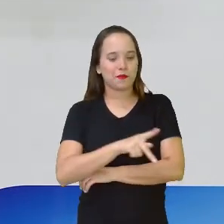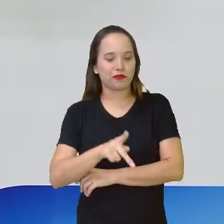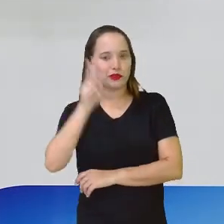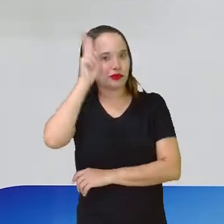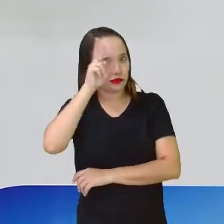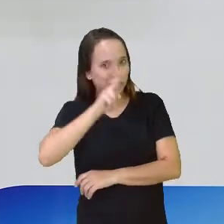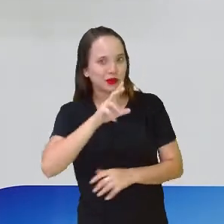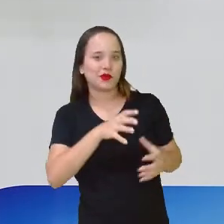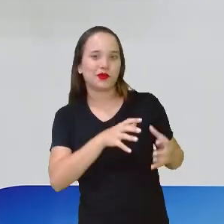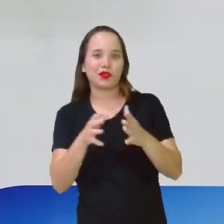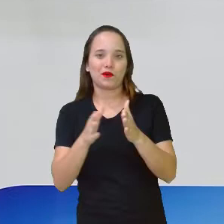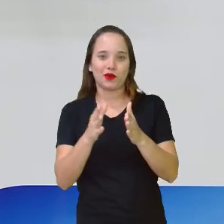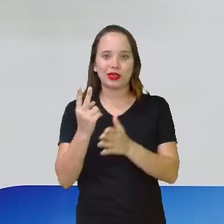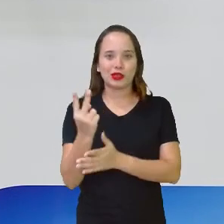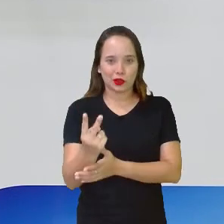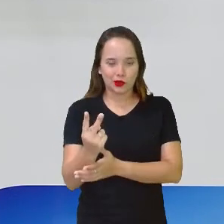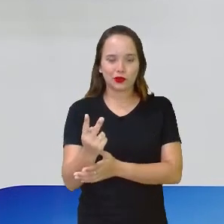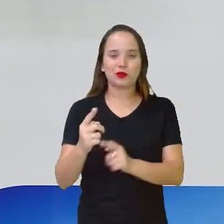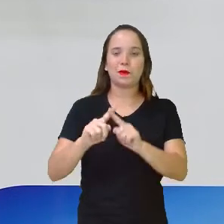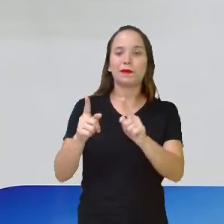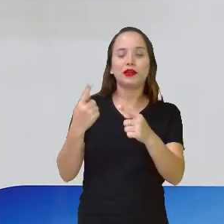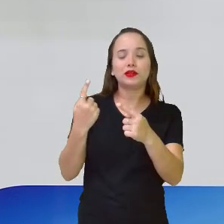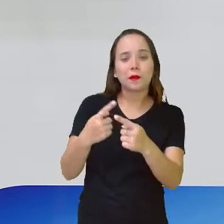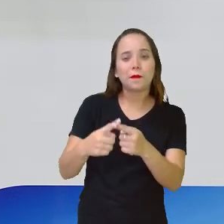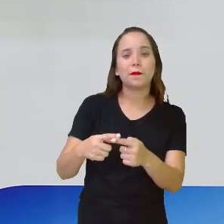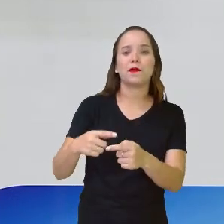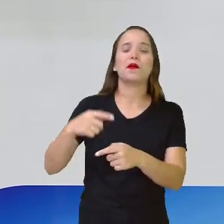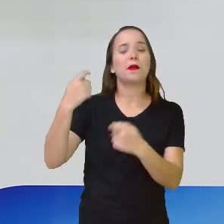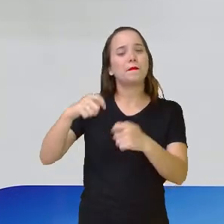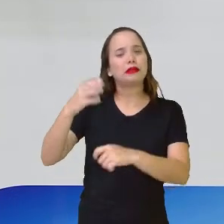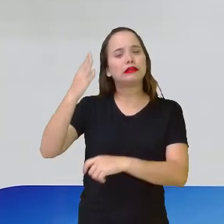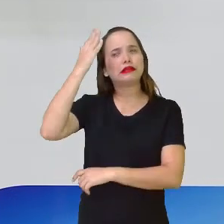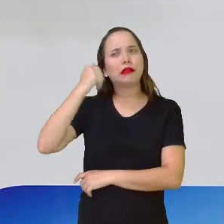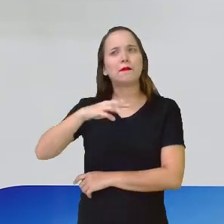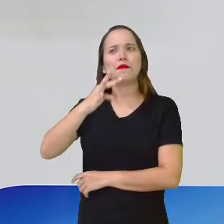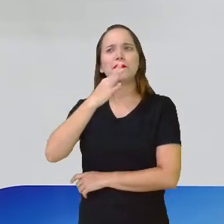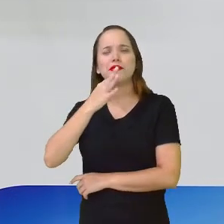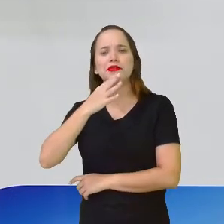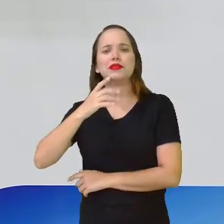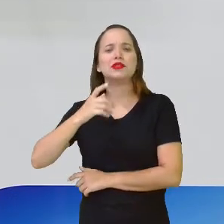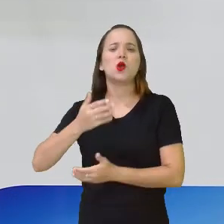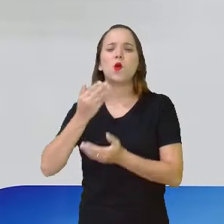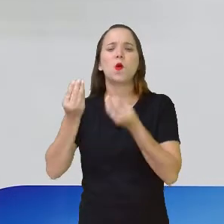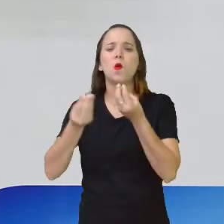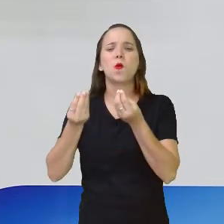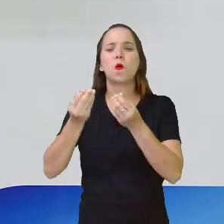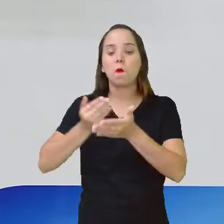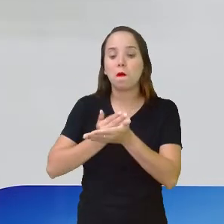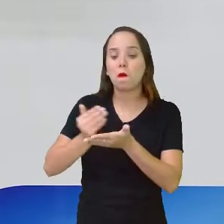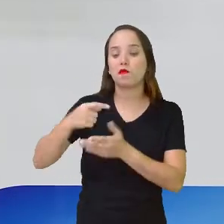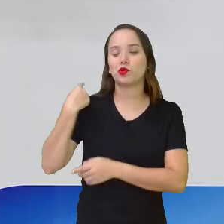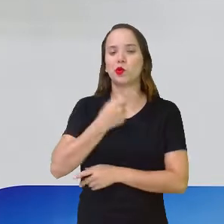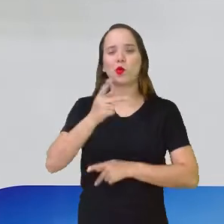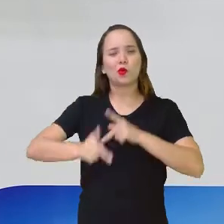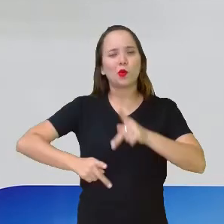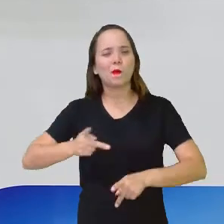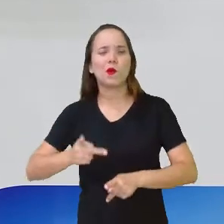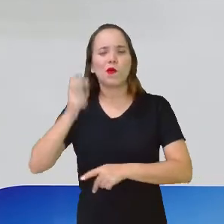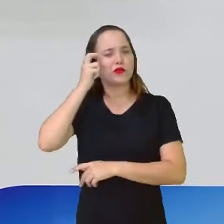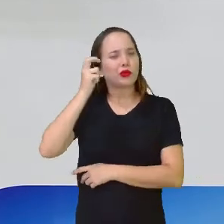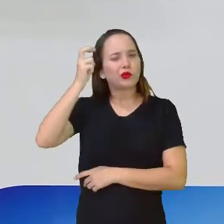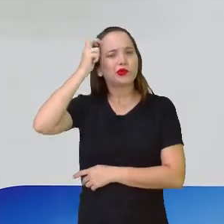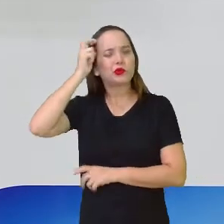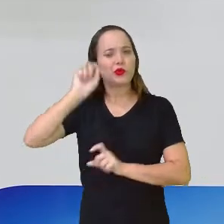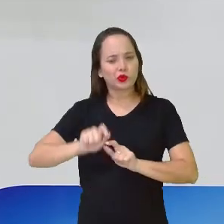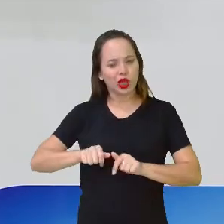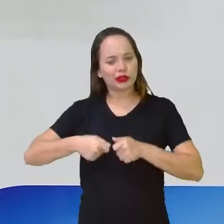também para que a gente saiba a respeito de onde viemos, saber a respeito da história, da cultura, da resistência, tudo